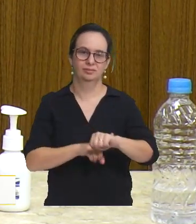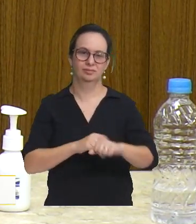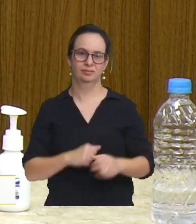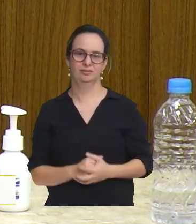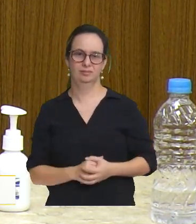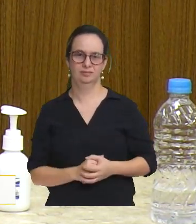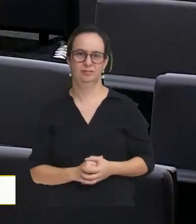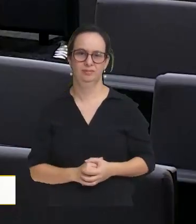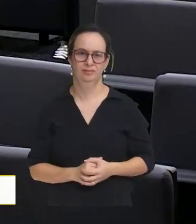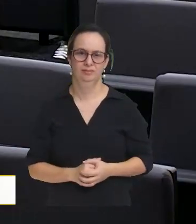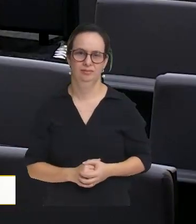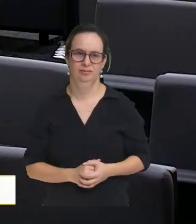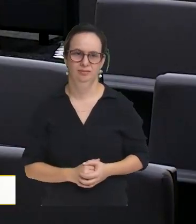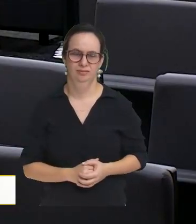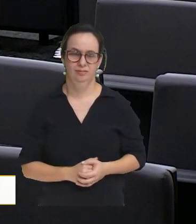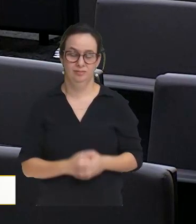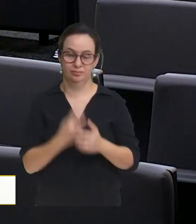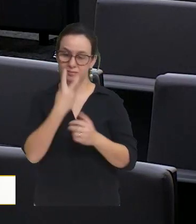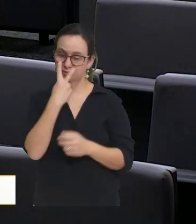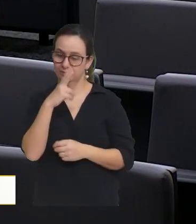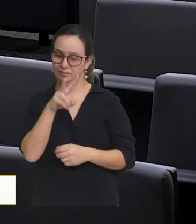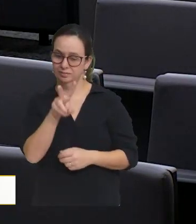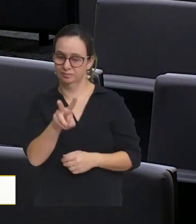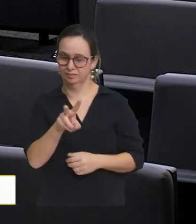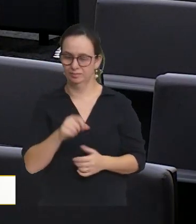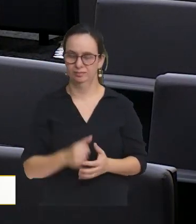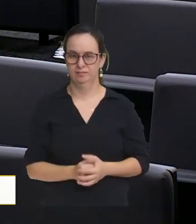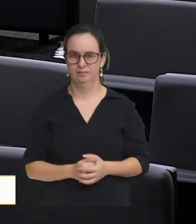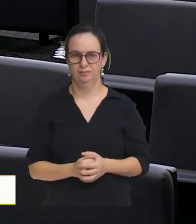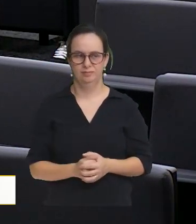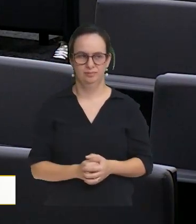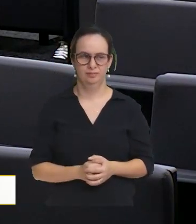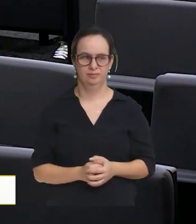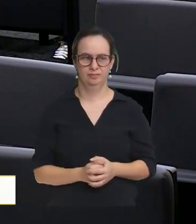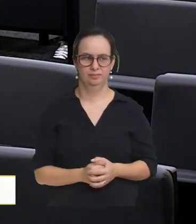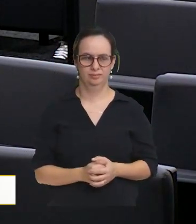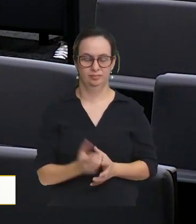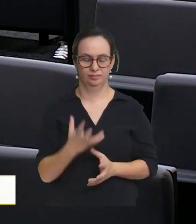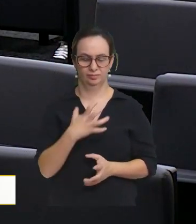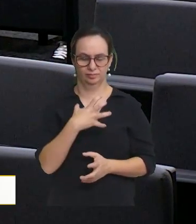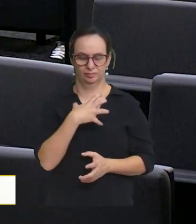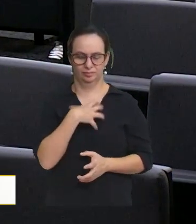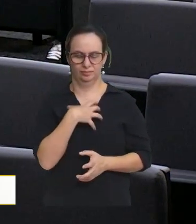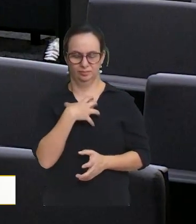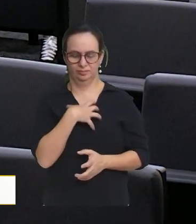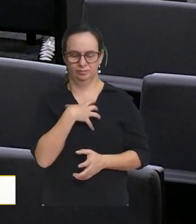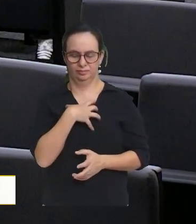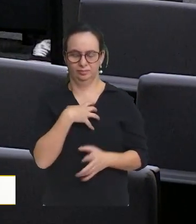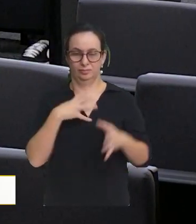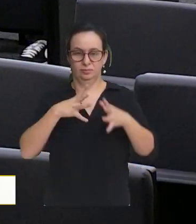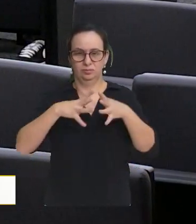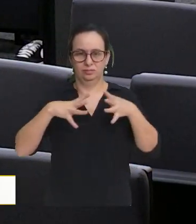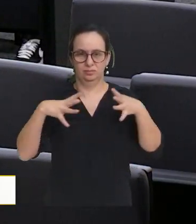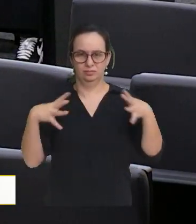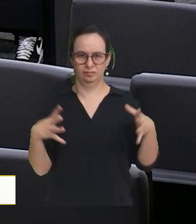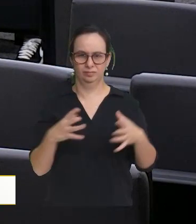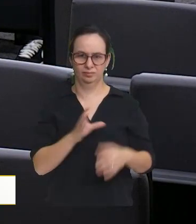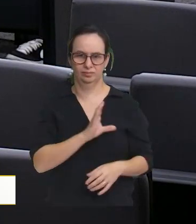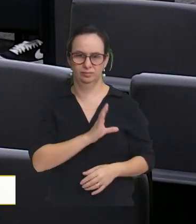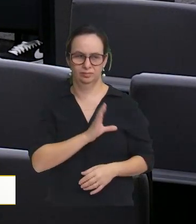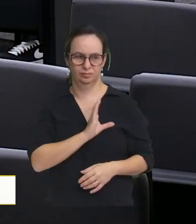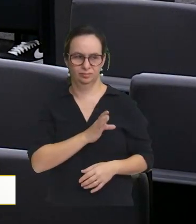pude perceber a grandeza, né, do coração do Alfredo, que é reflexo, tenho